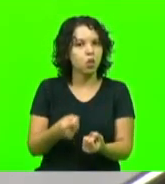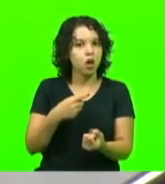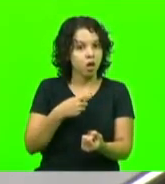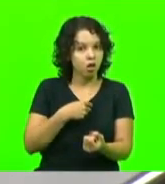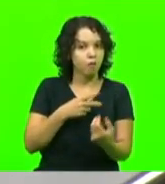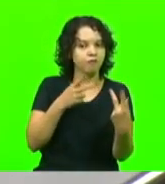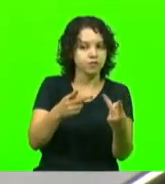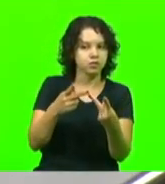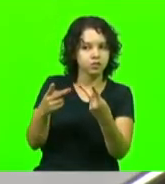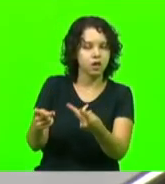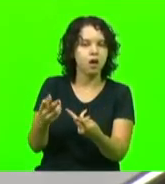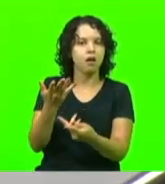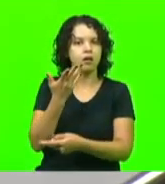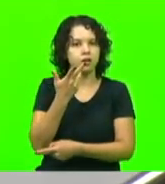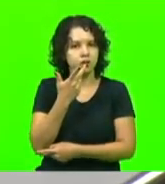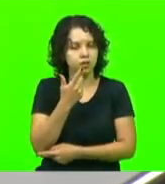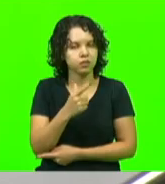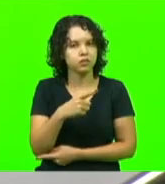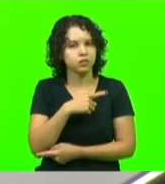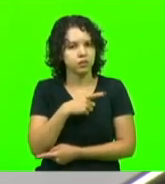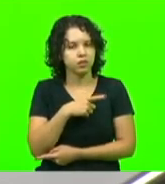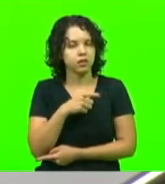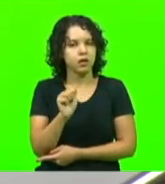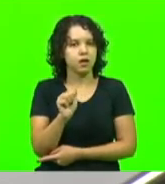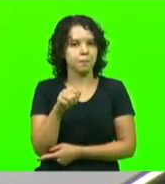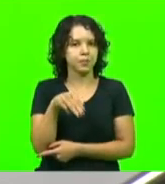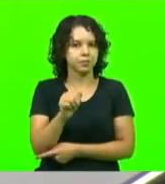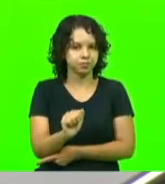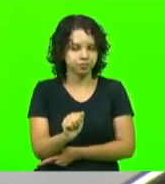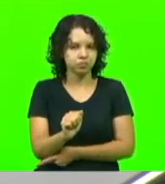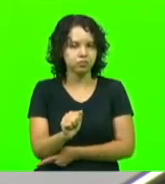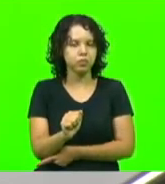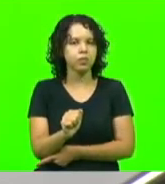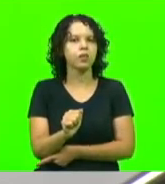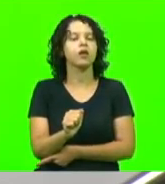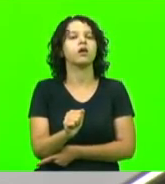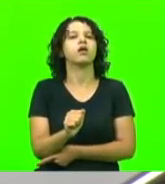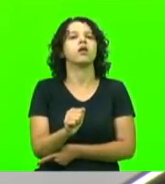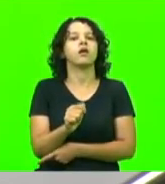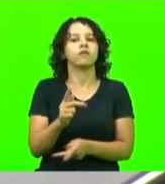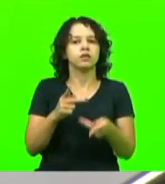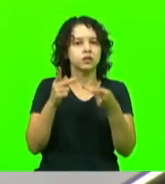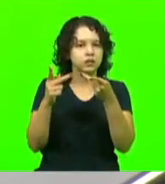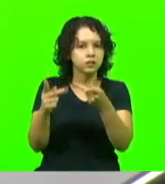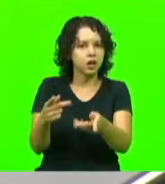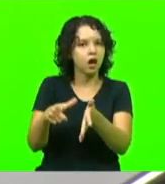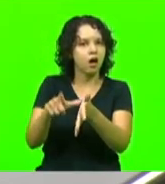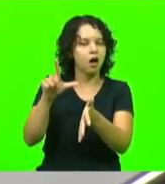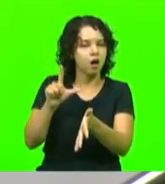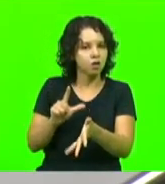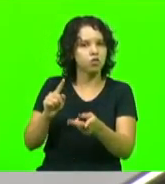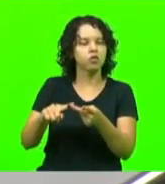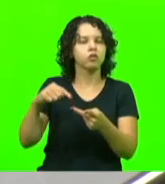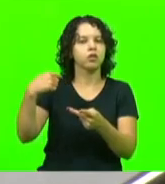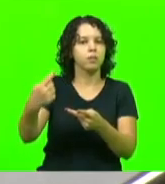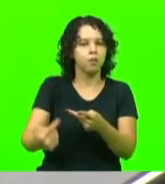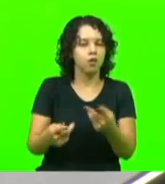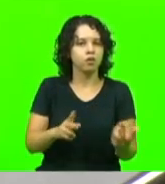AME antes da medicação e visitar depois da medicação. Realmente o que a gente vê é uma